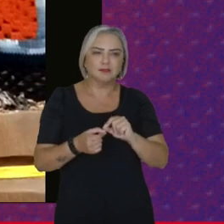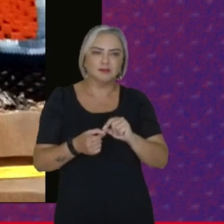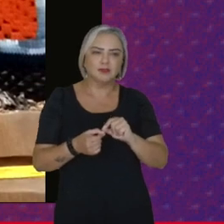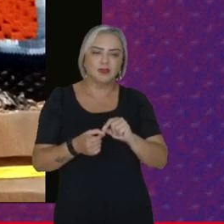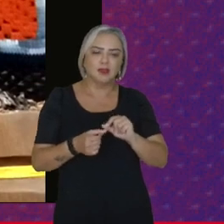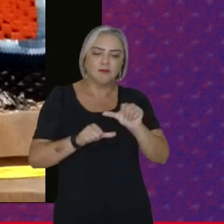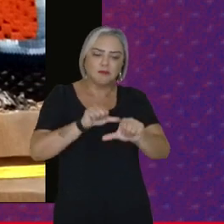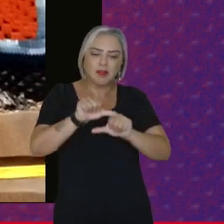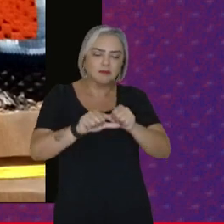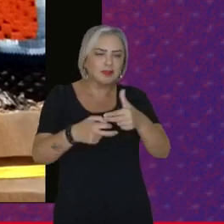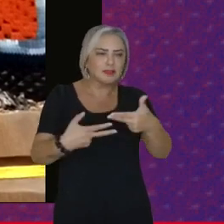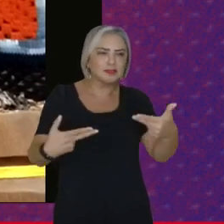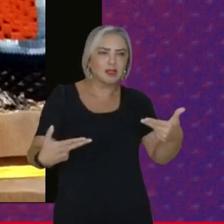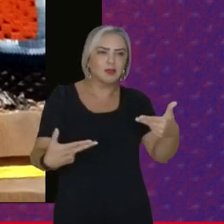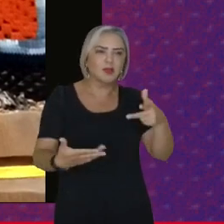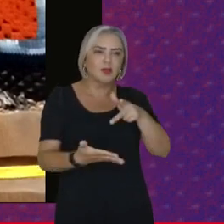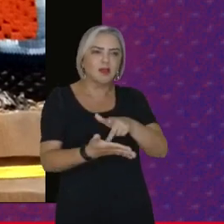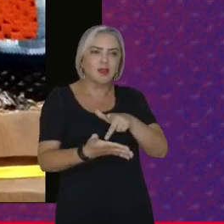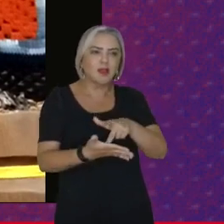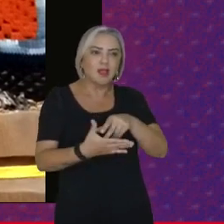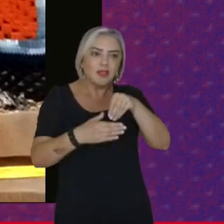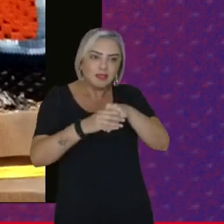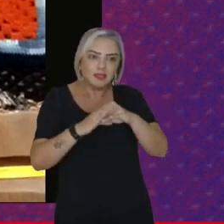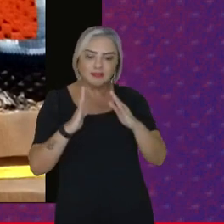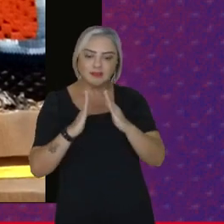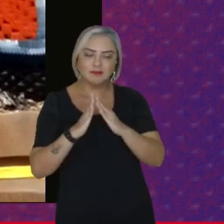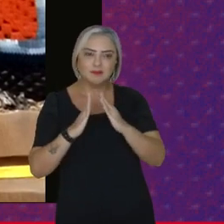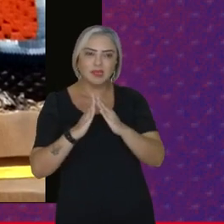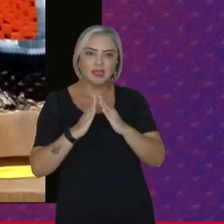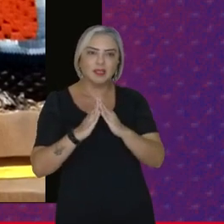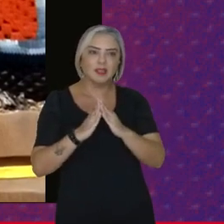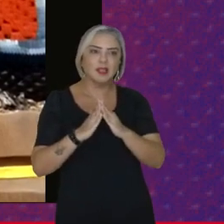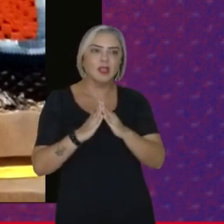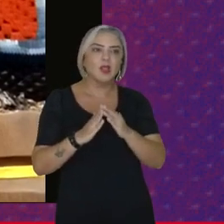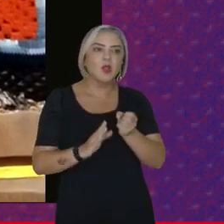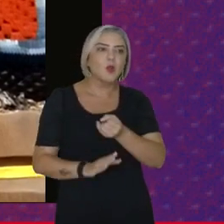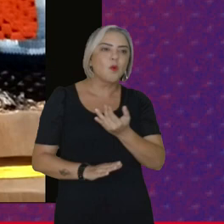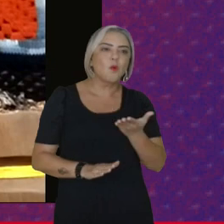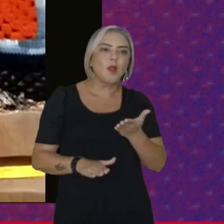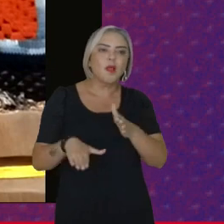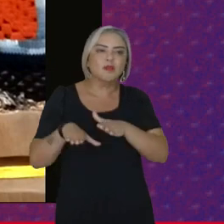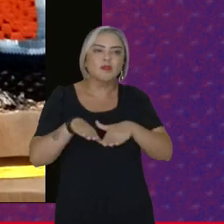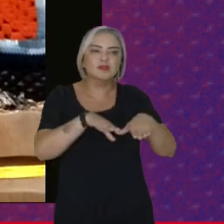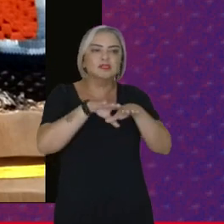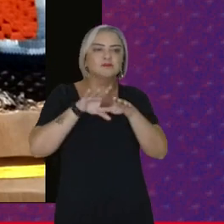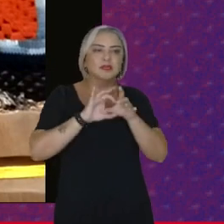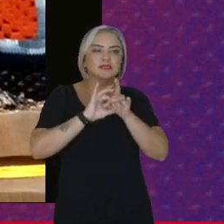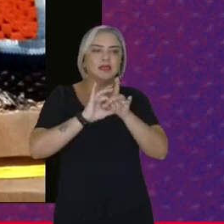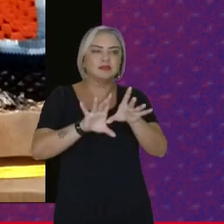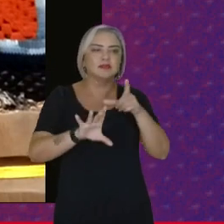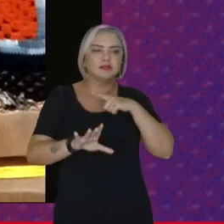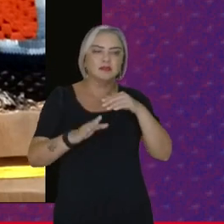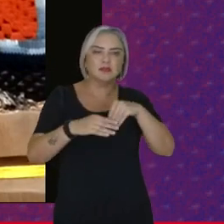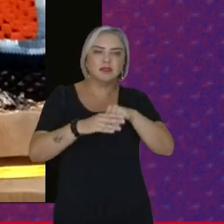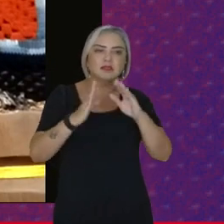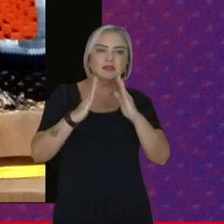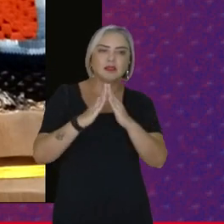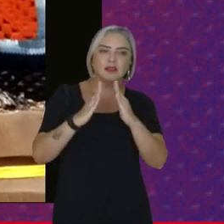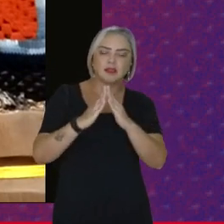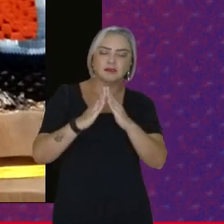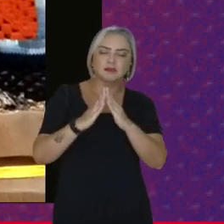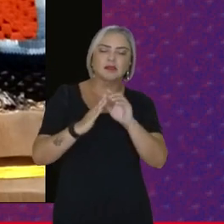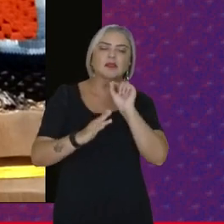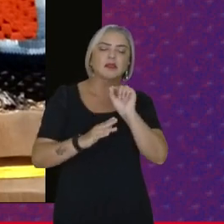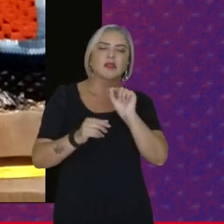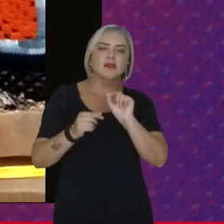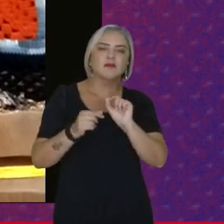essas coisas dentro da minha casa? Qual a democracia que eu tenho dentro da minha casa? O que é que eu estou fazendo